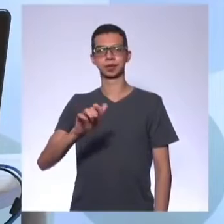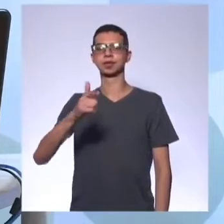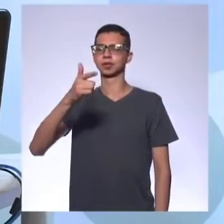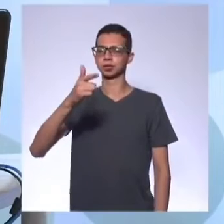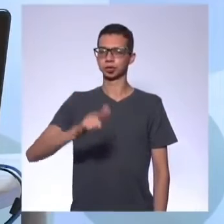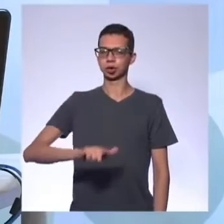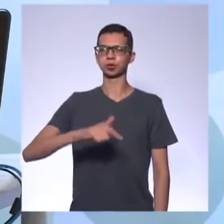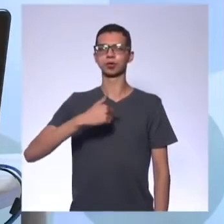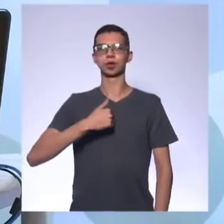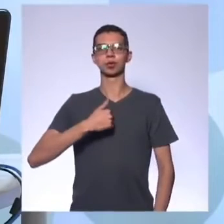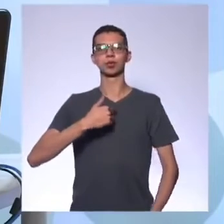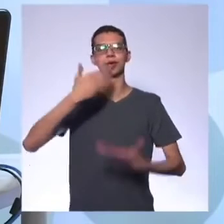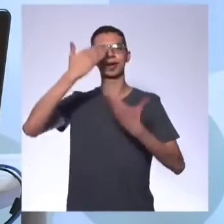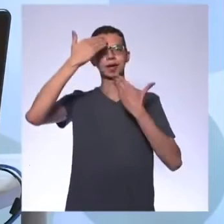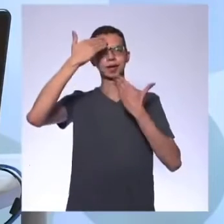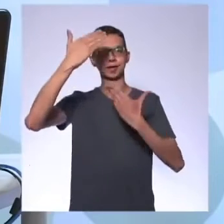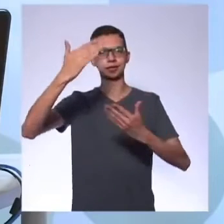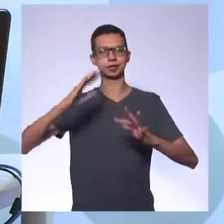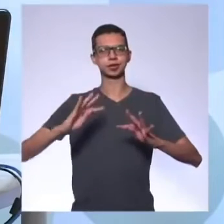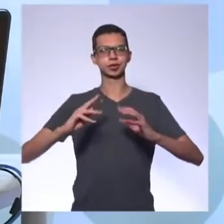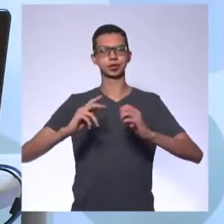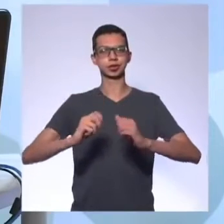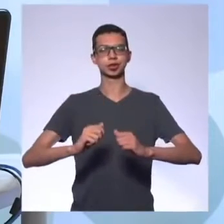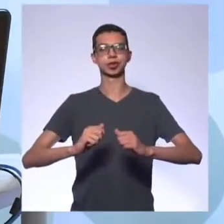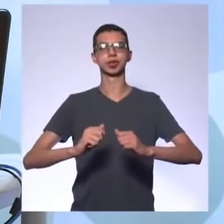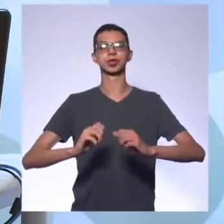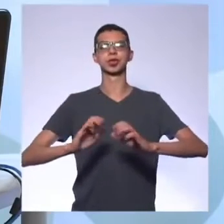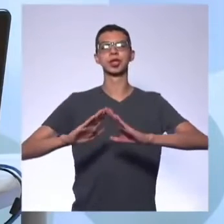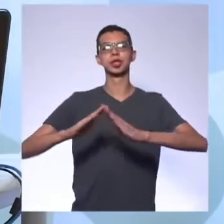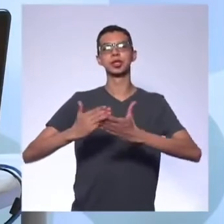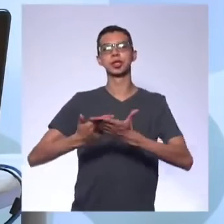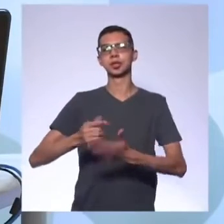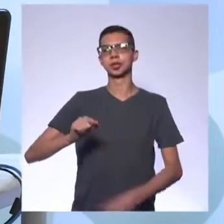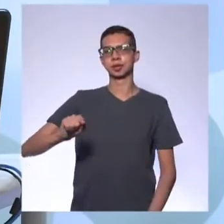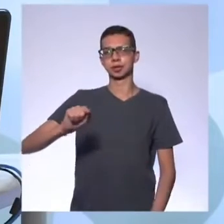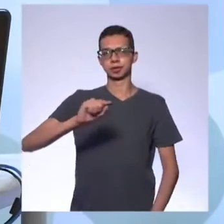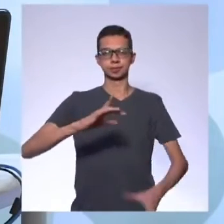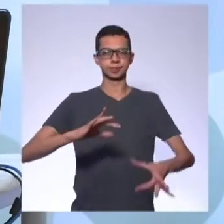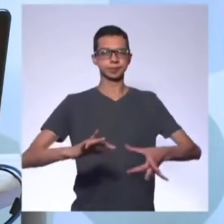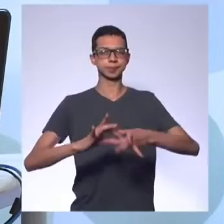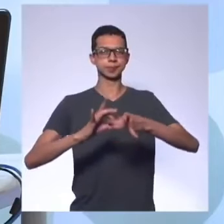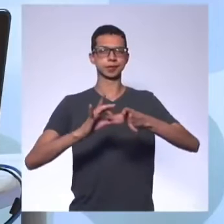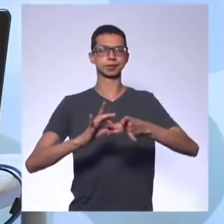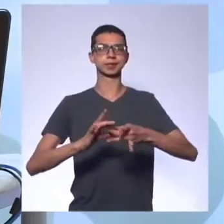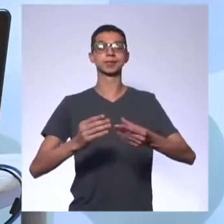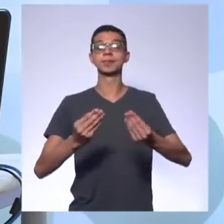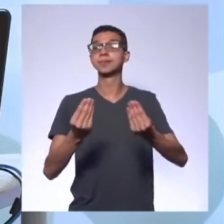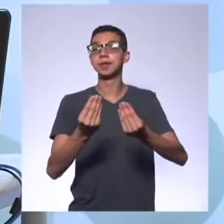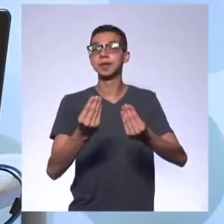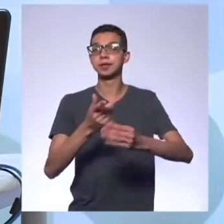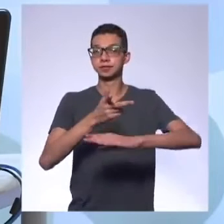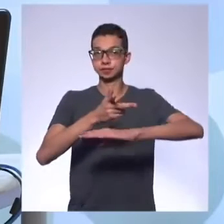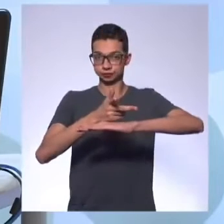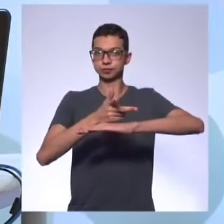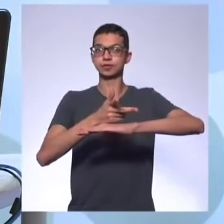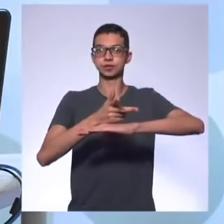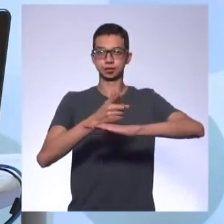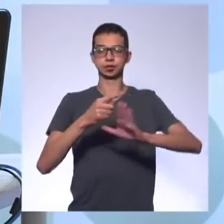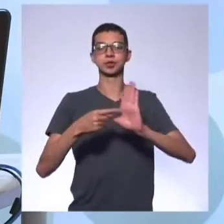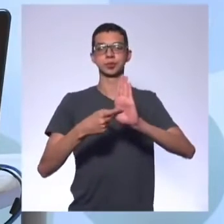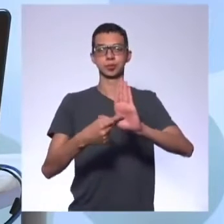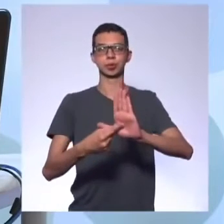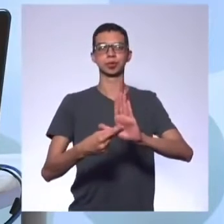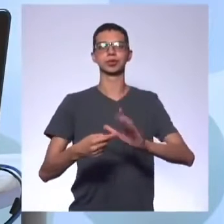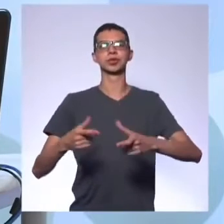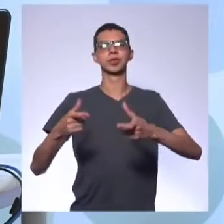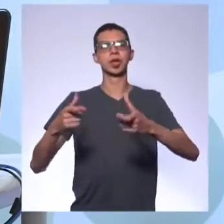agradecer a toda a unidade escolar, né, que esteve aí envolvida para que esse vídeo pudesse acontecer, que é a ex-senador